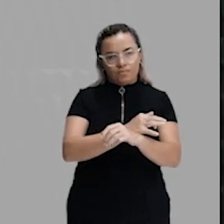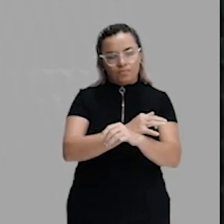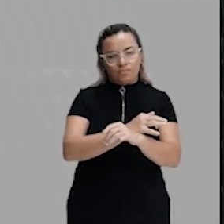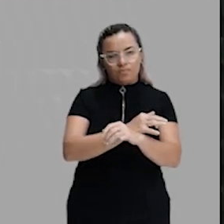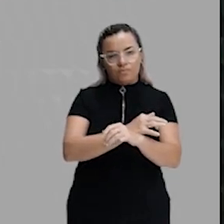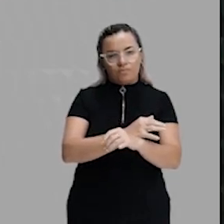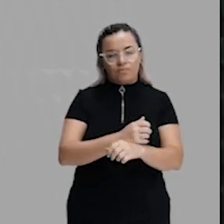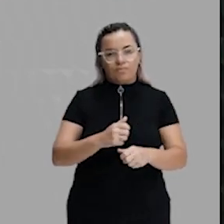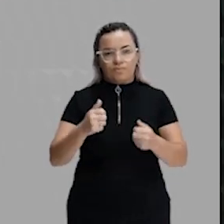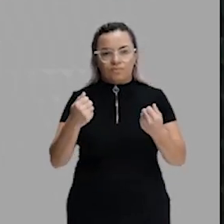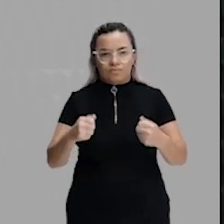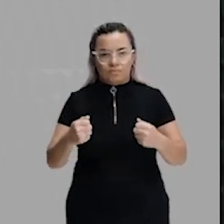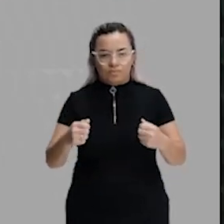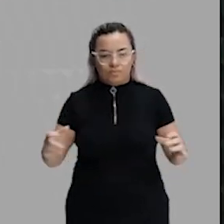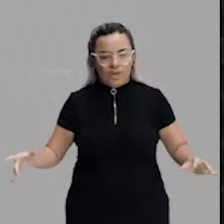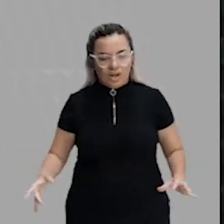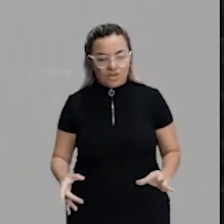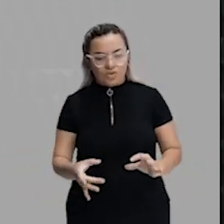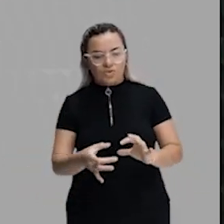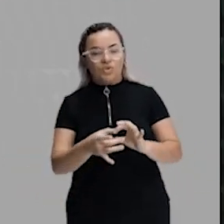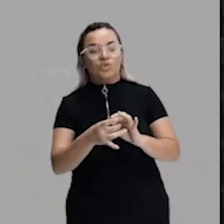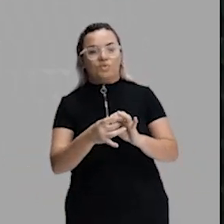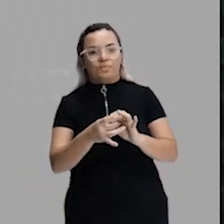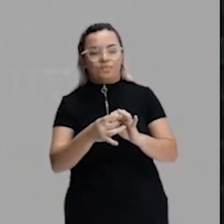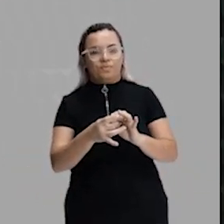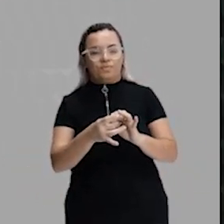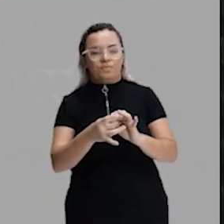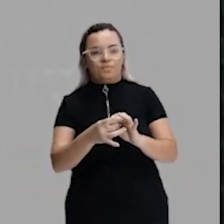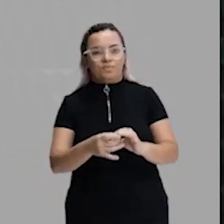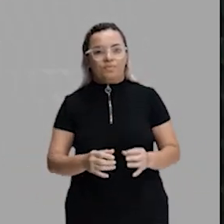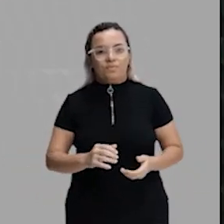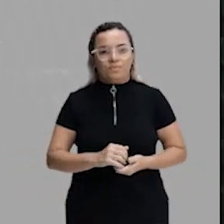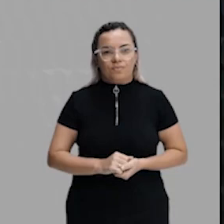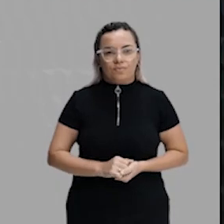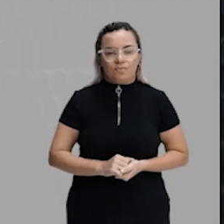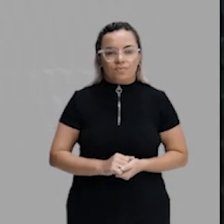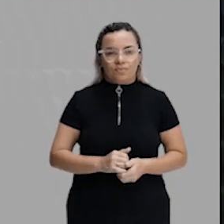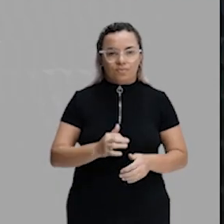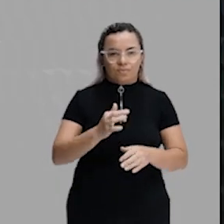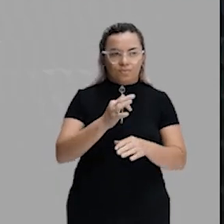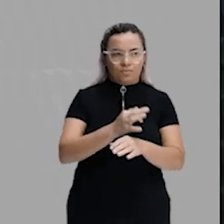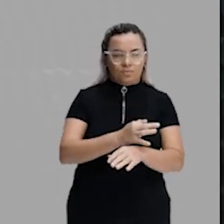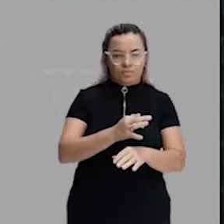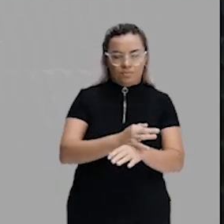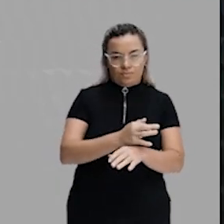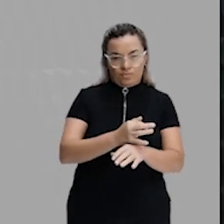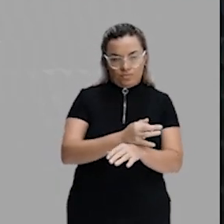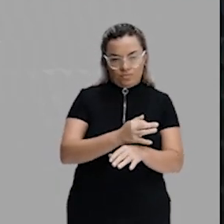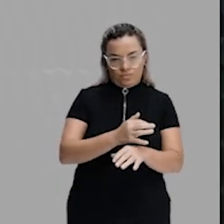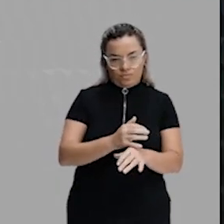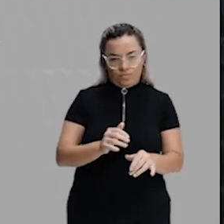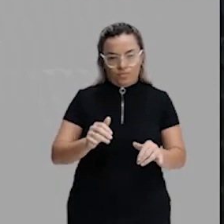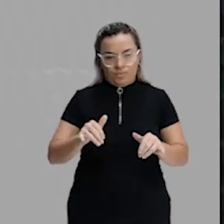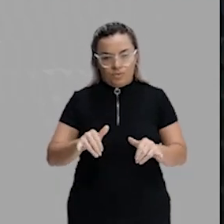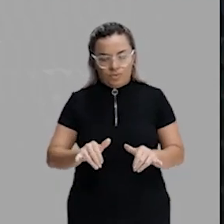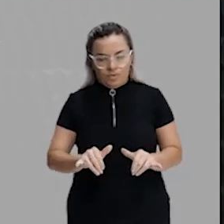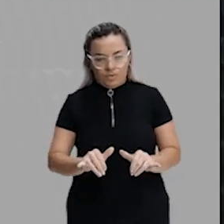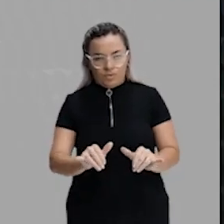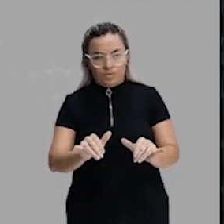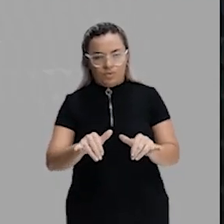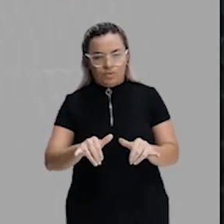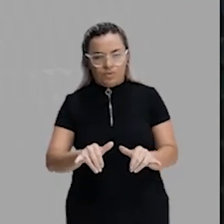eles precisam ser associados. Porque os resistores, no mercado, nós encontramos eles